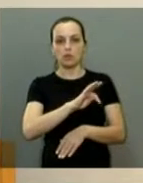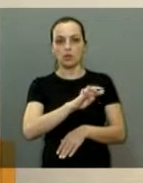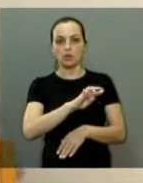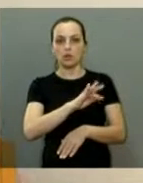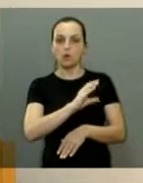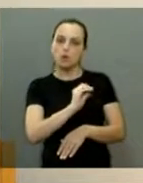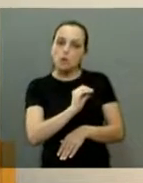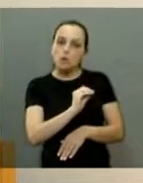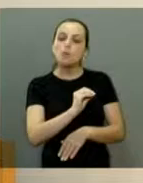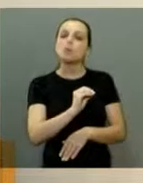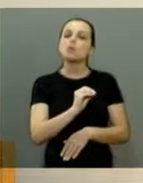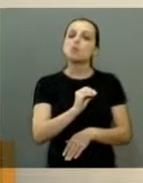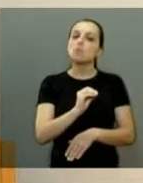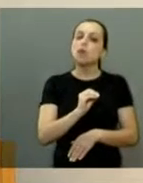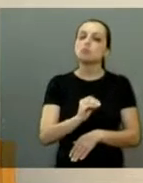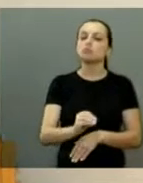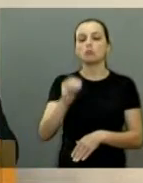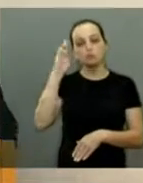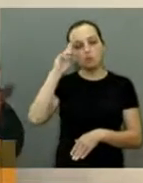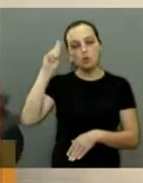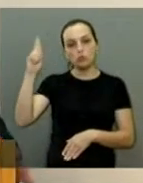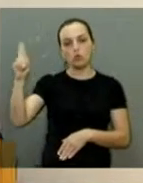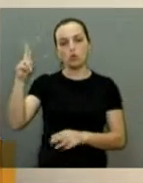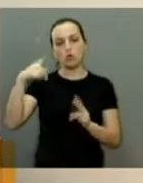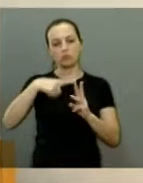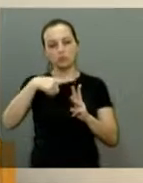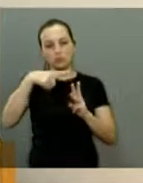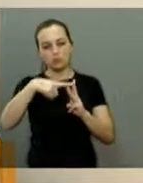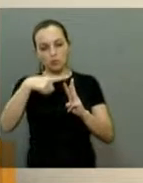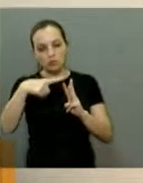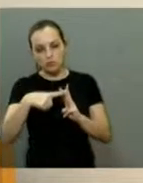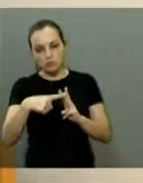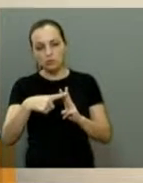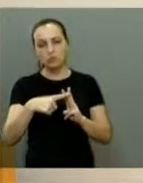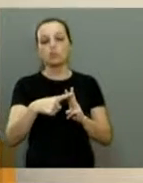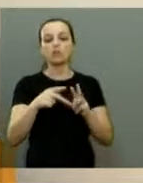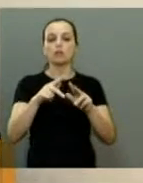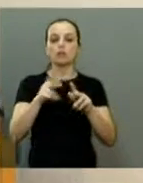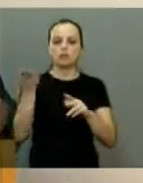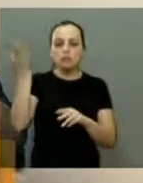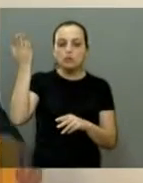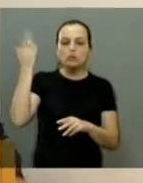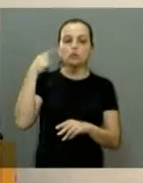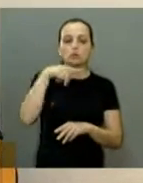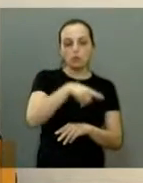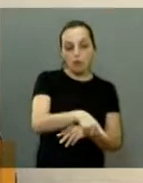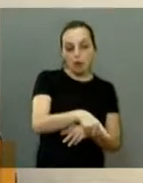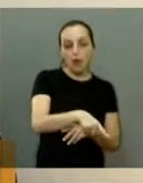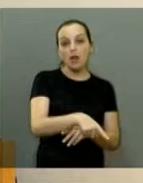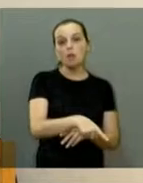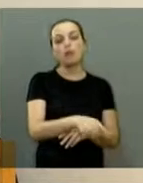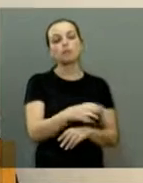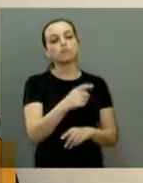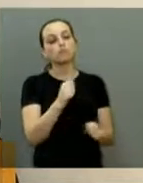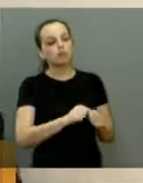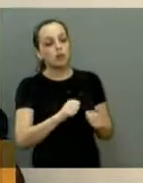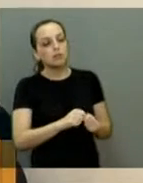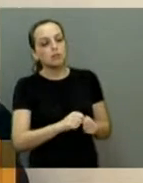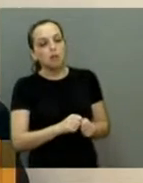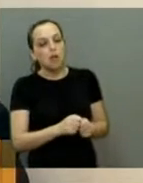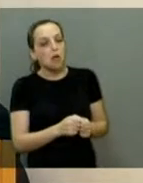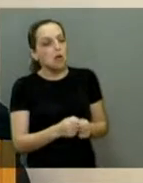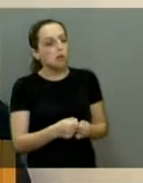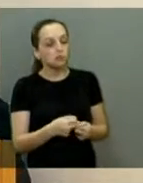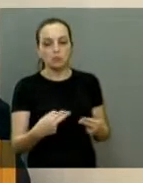convocar os proprietários que são três se não me engano do shopping tropical que eles tomem uma ação eles não têm condições de manter